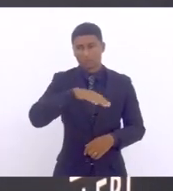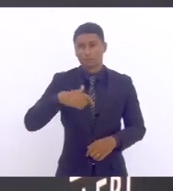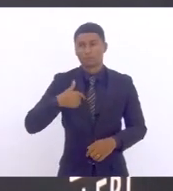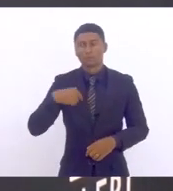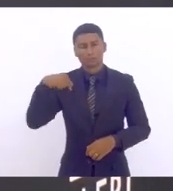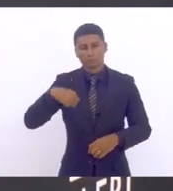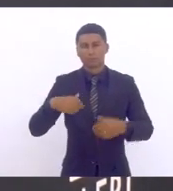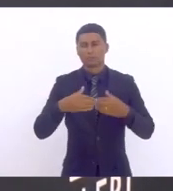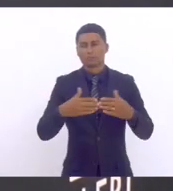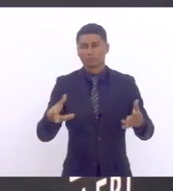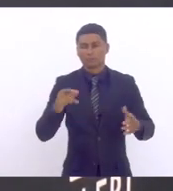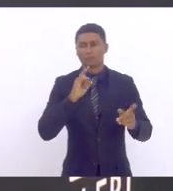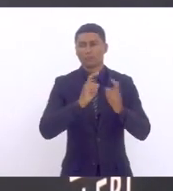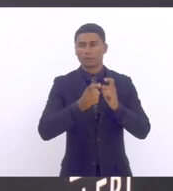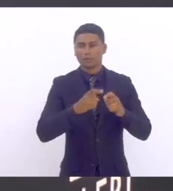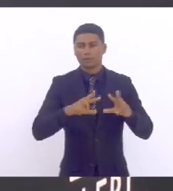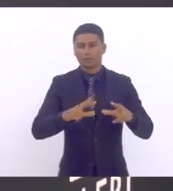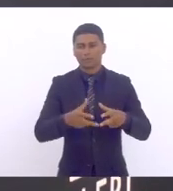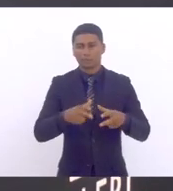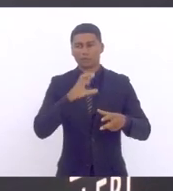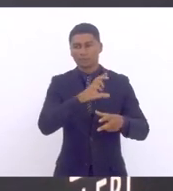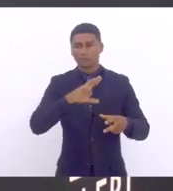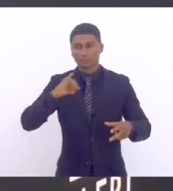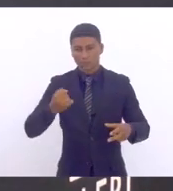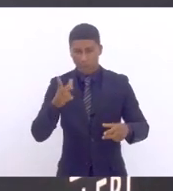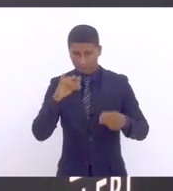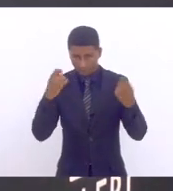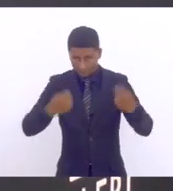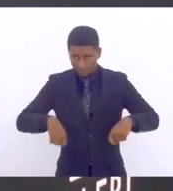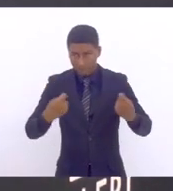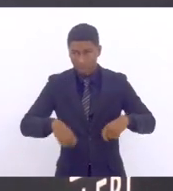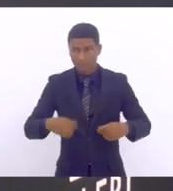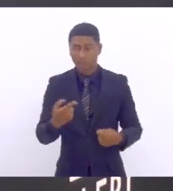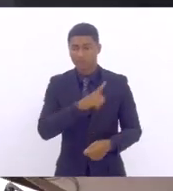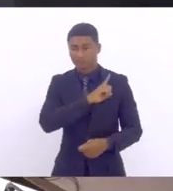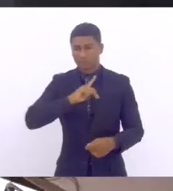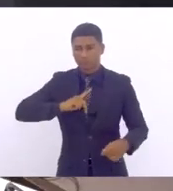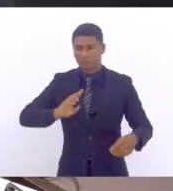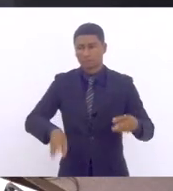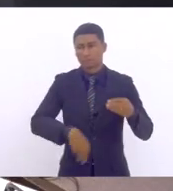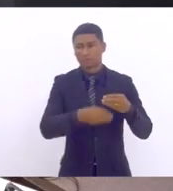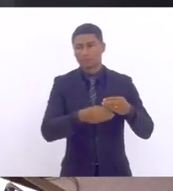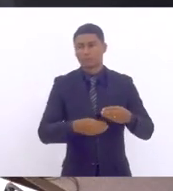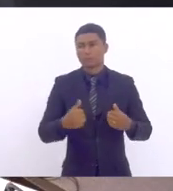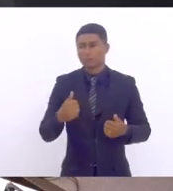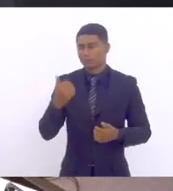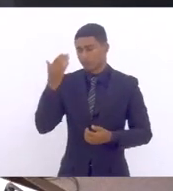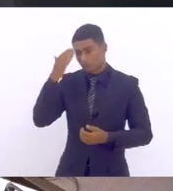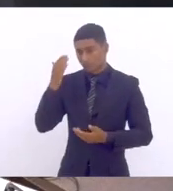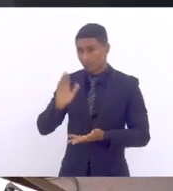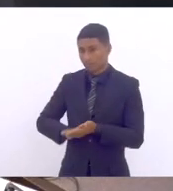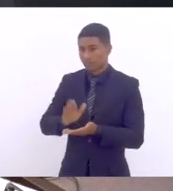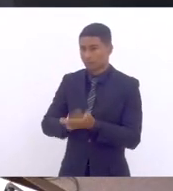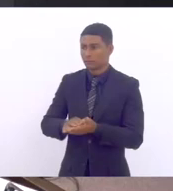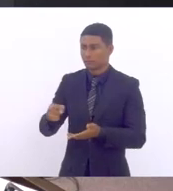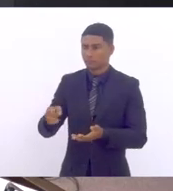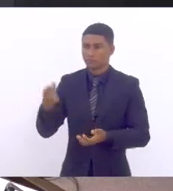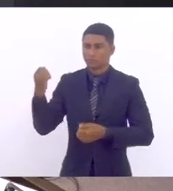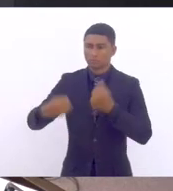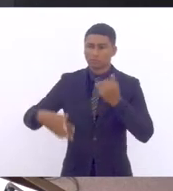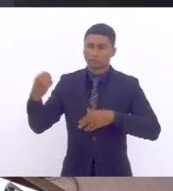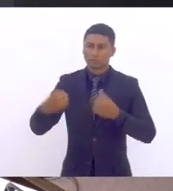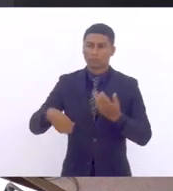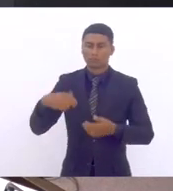disposição para um eventual debate na CCJ. Se precisar de alguma contribuição da Defensoria, estou à disposição. E parabenizando muito por suas palavras sempre